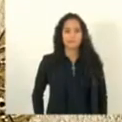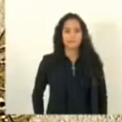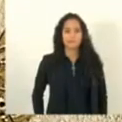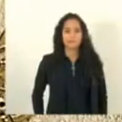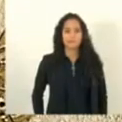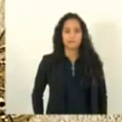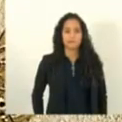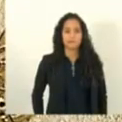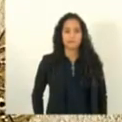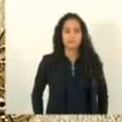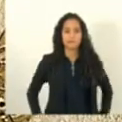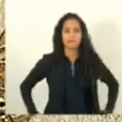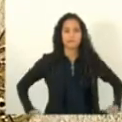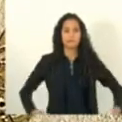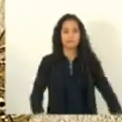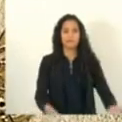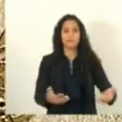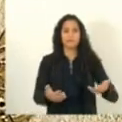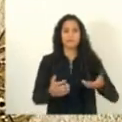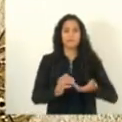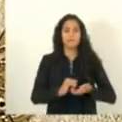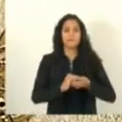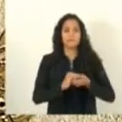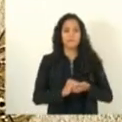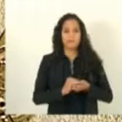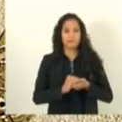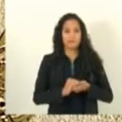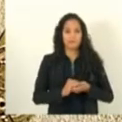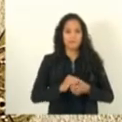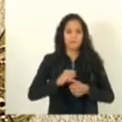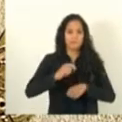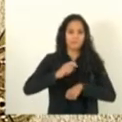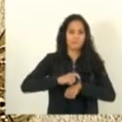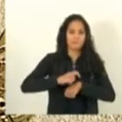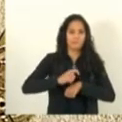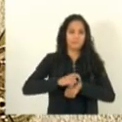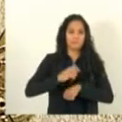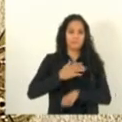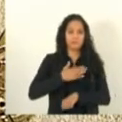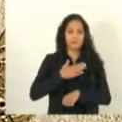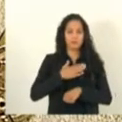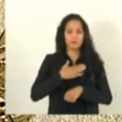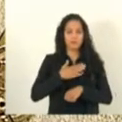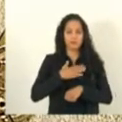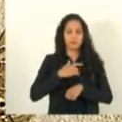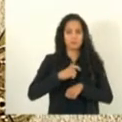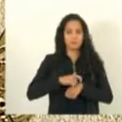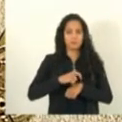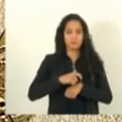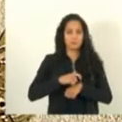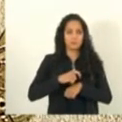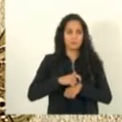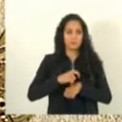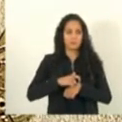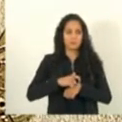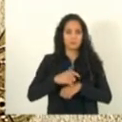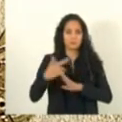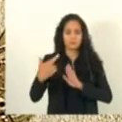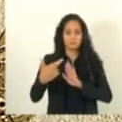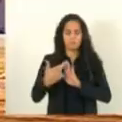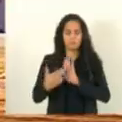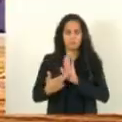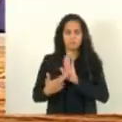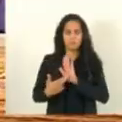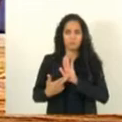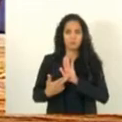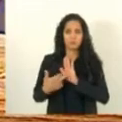Eu quero cumprimentar. Eu quero meu tempo, Gandini. 10 minutos, senhor. Meu tempo regimental. Deputado.